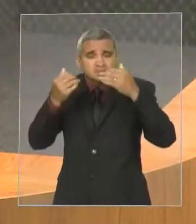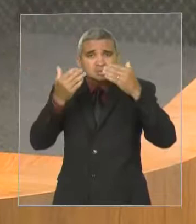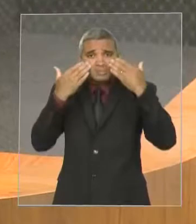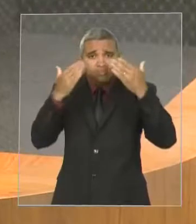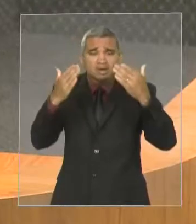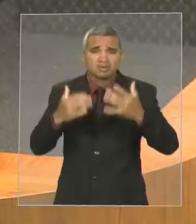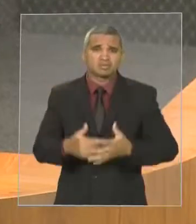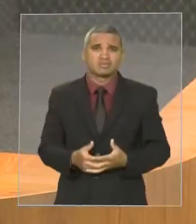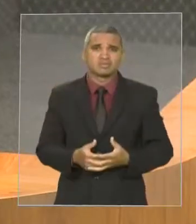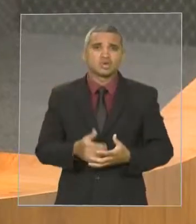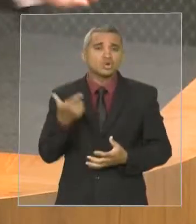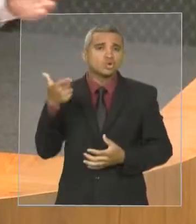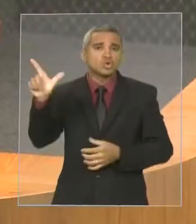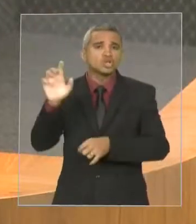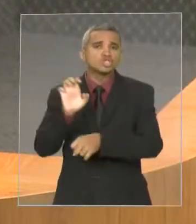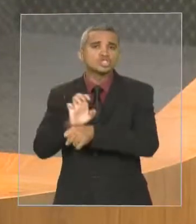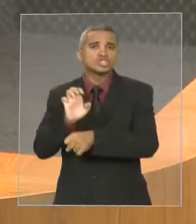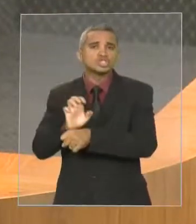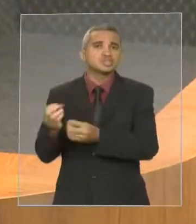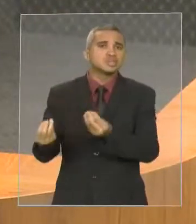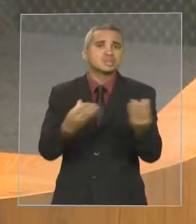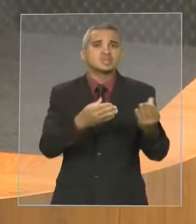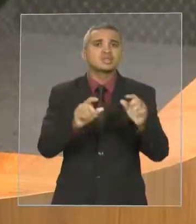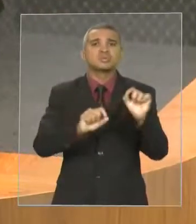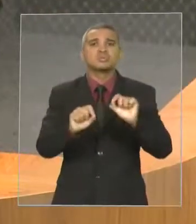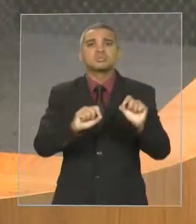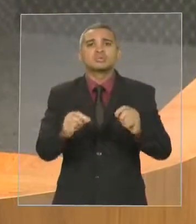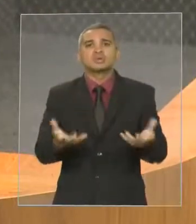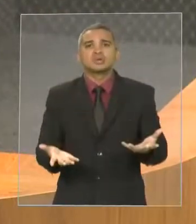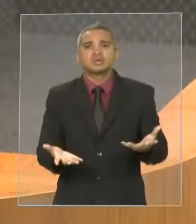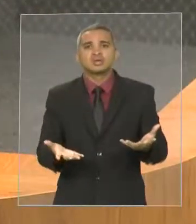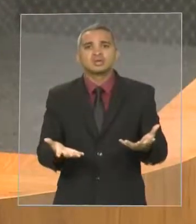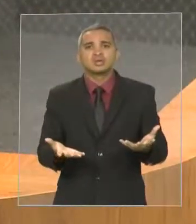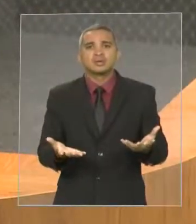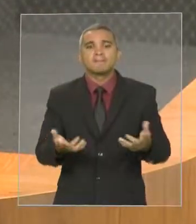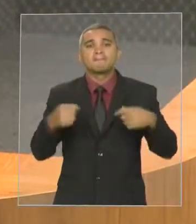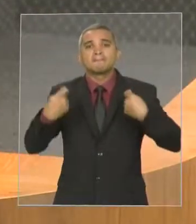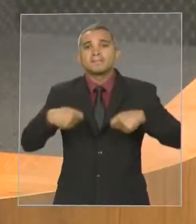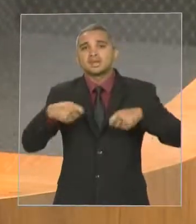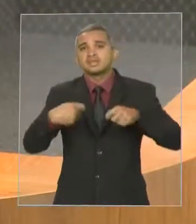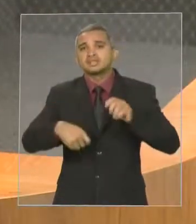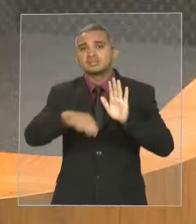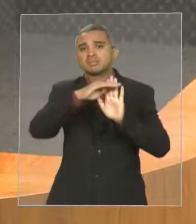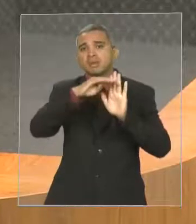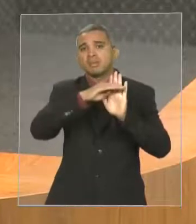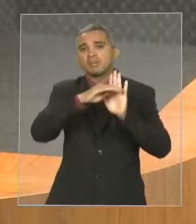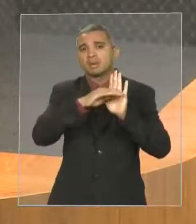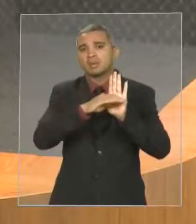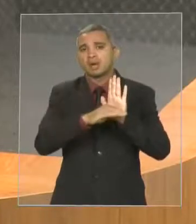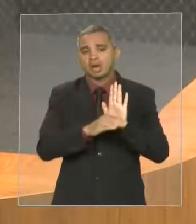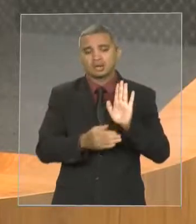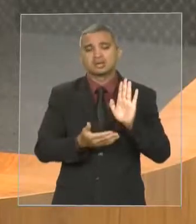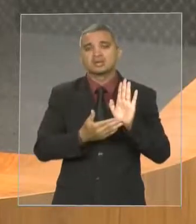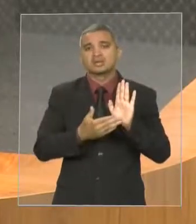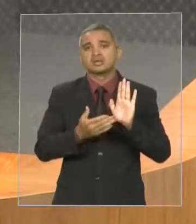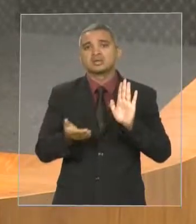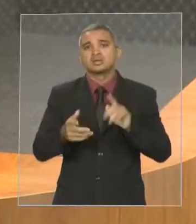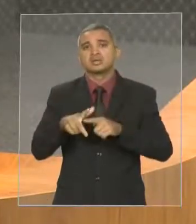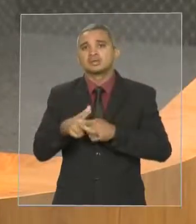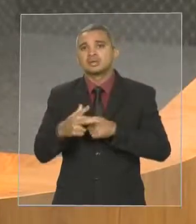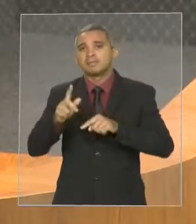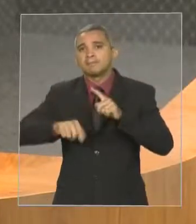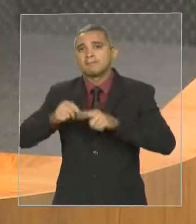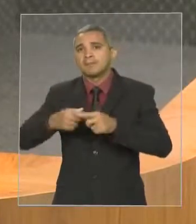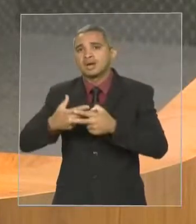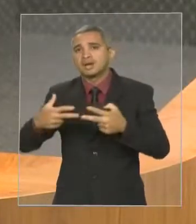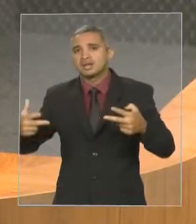que é que os outros estados estão oferecendo de vantagem? Por que não se coloca uma cláusula, no caso dos equipamentos, se tiver